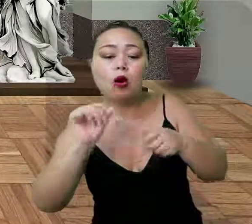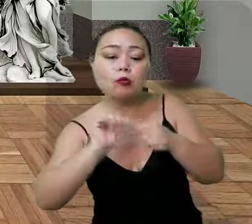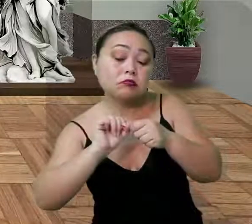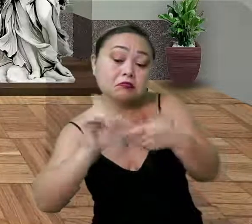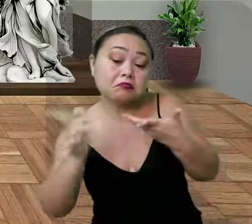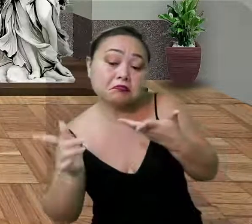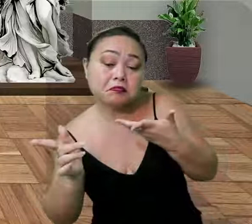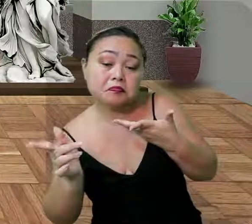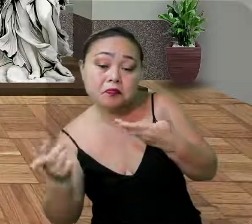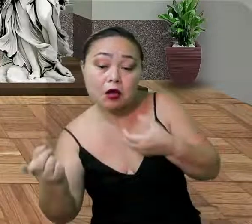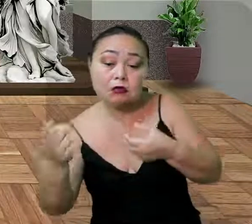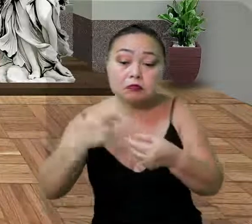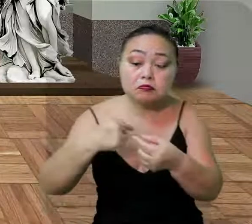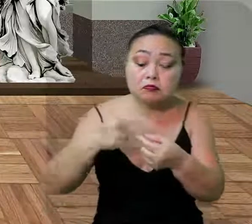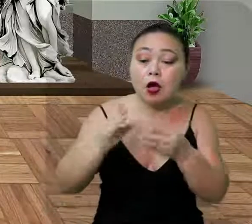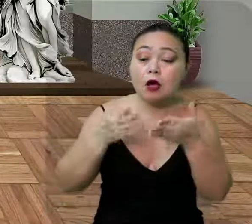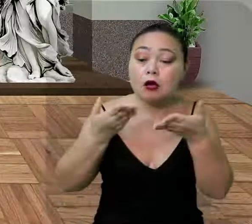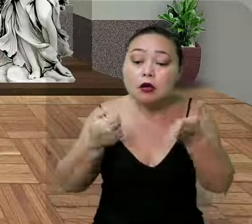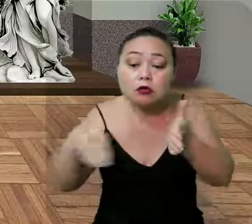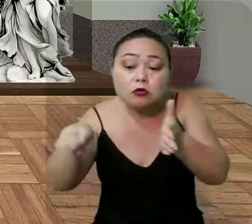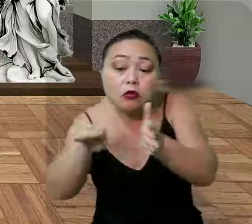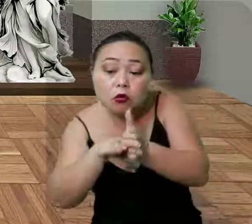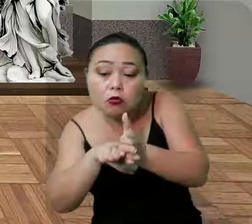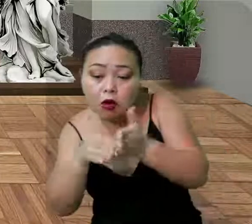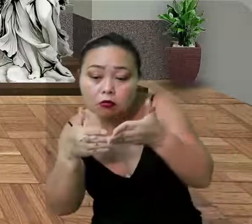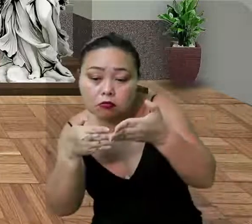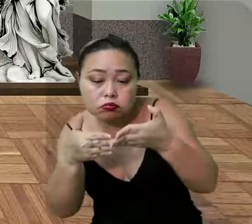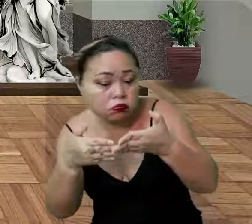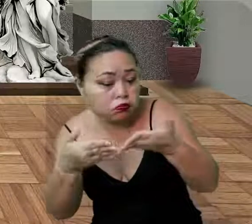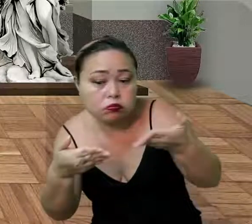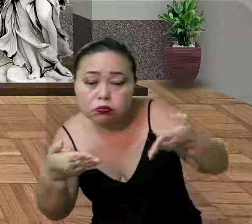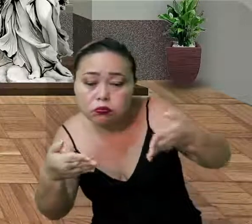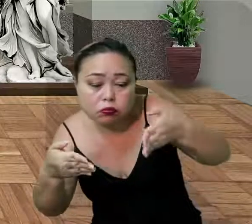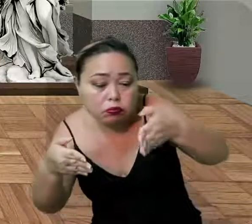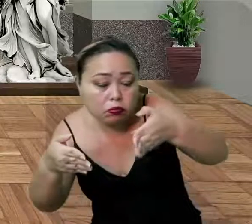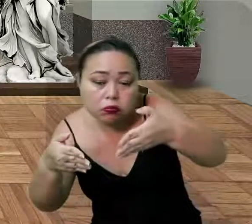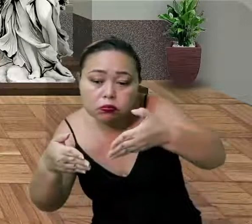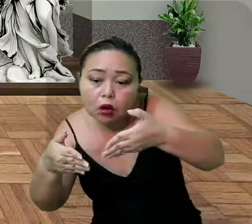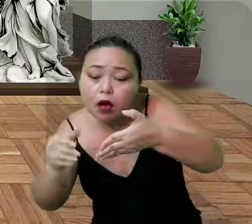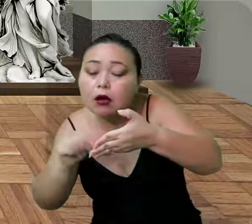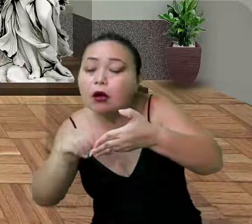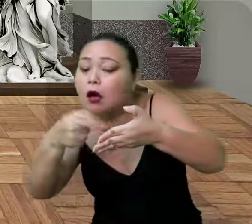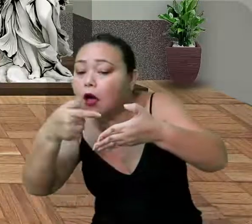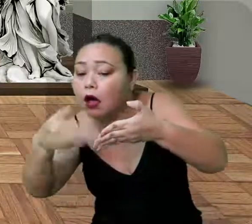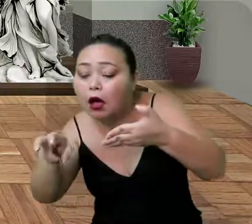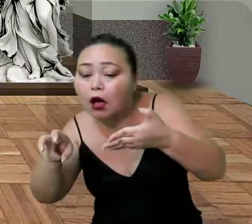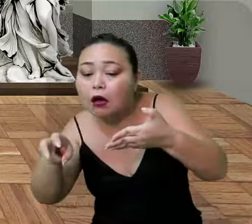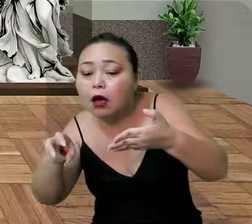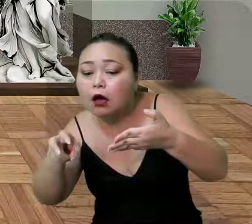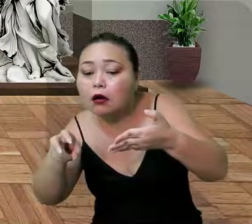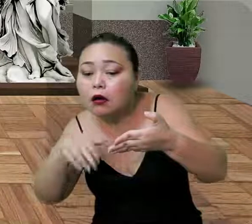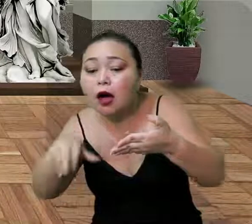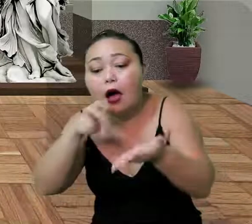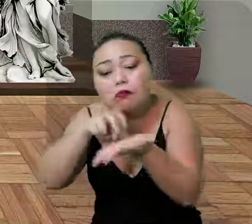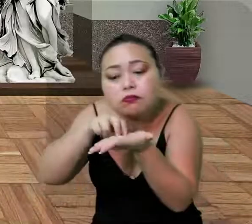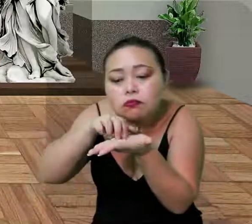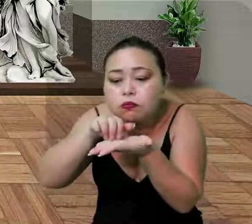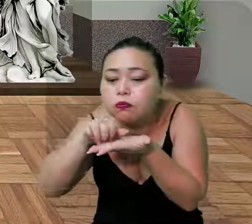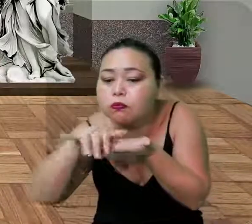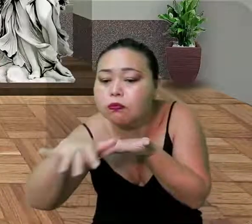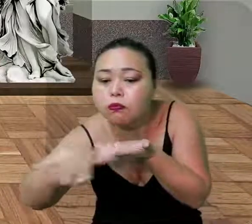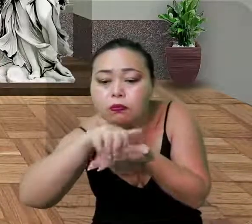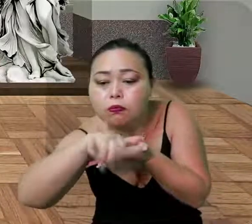entravam então em cada Porto que chegava essa marcação Eliseu descarregando esse esse